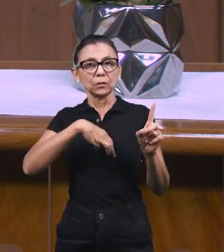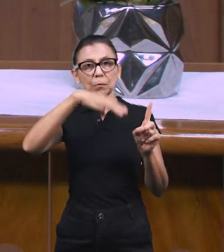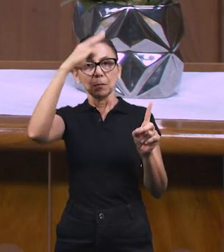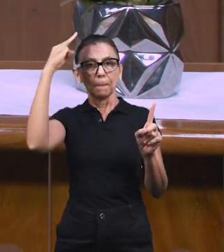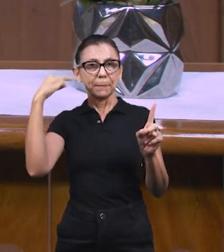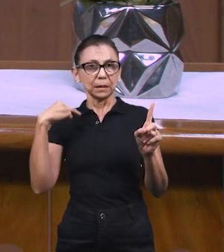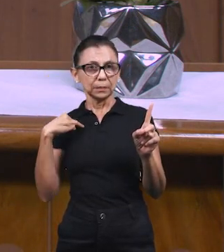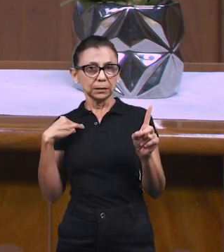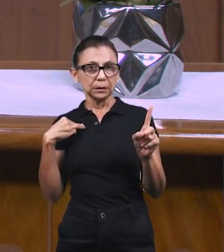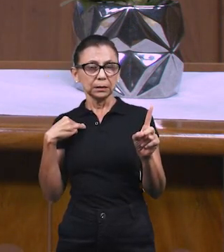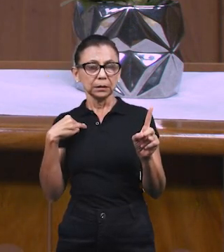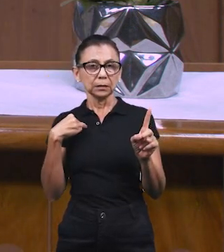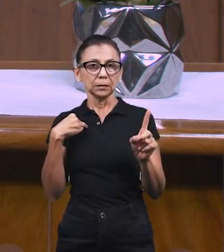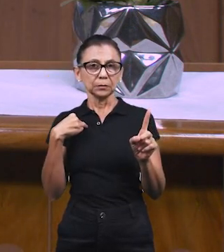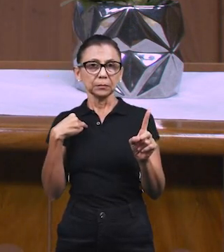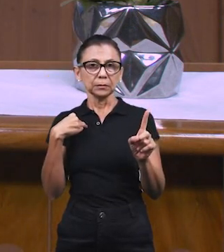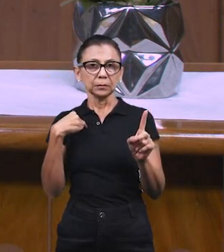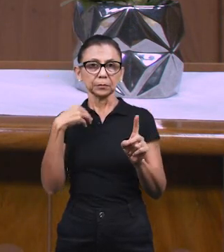Isaías 53